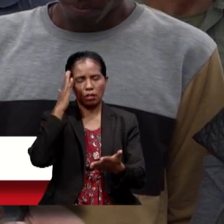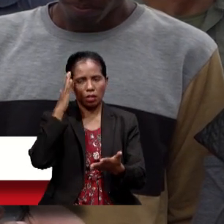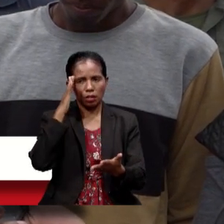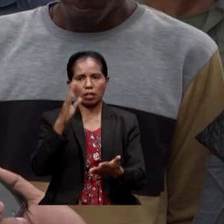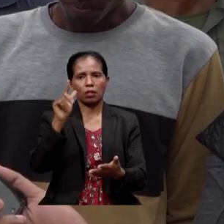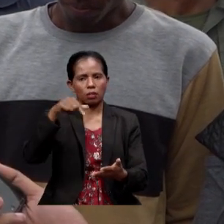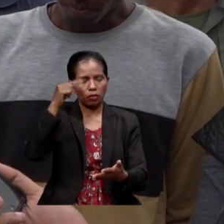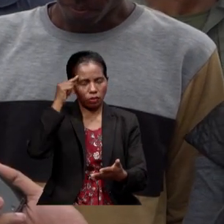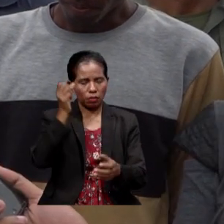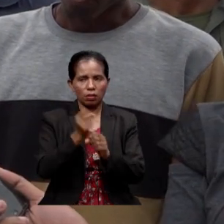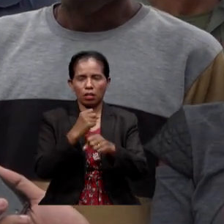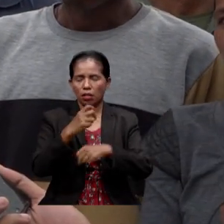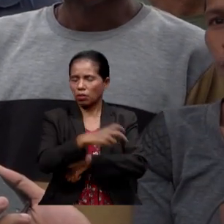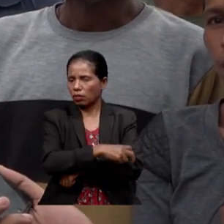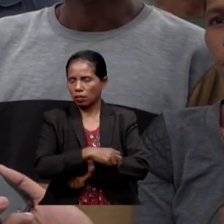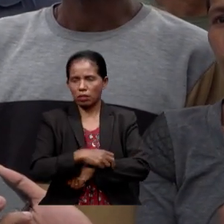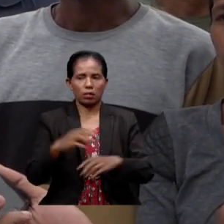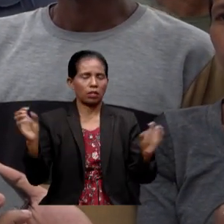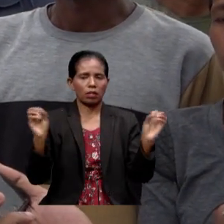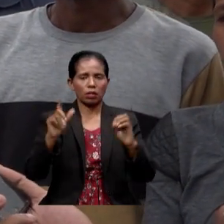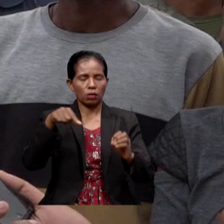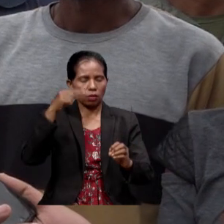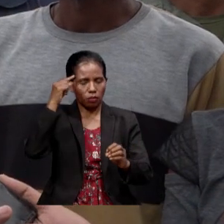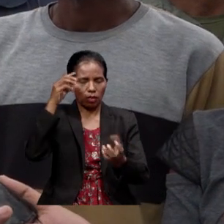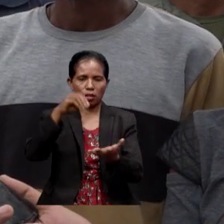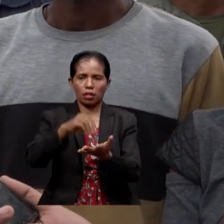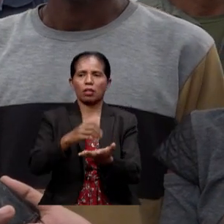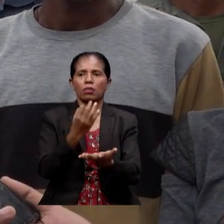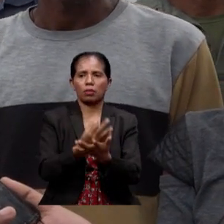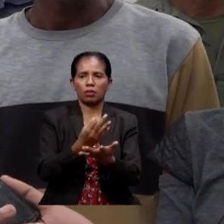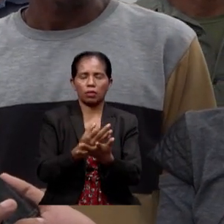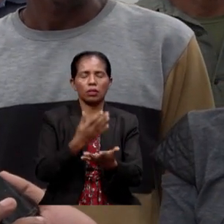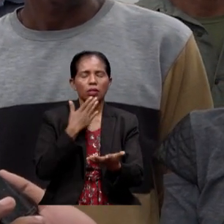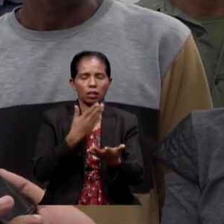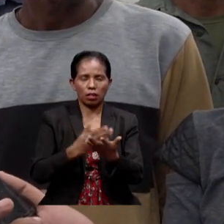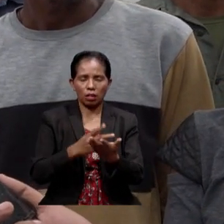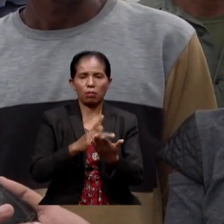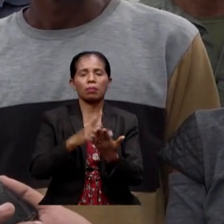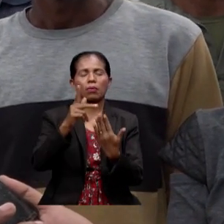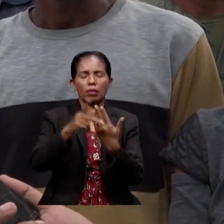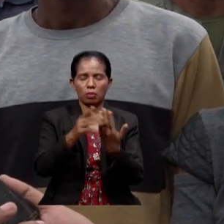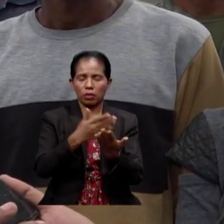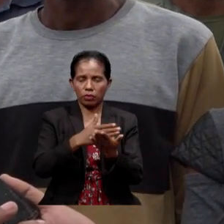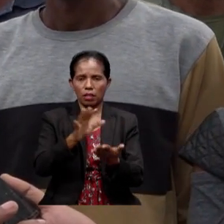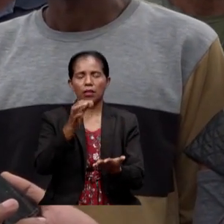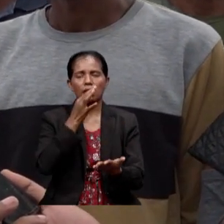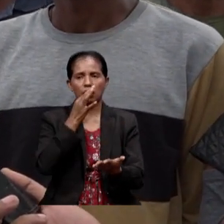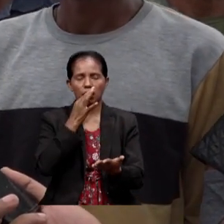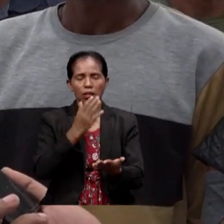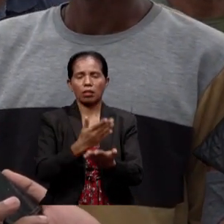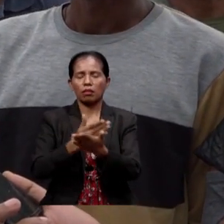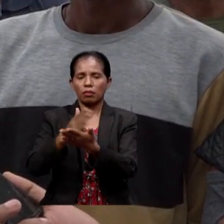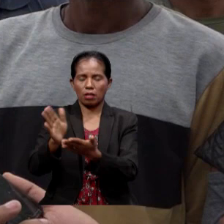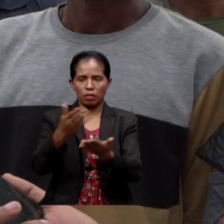governo maka halo korupsão lá. Governo tá o sandia ba Cesta Básica né. Mas depois fahe ve contrato né